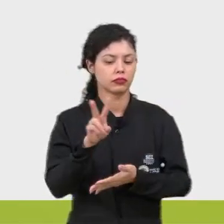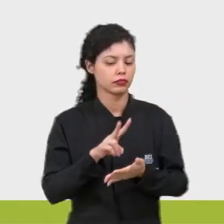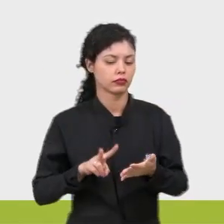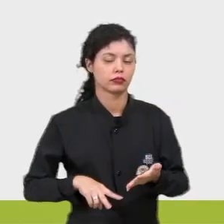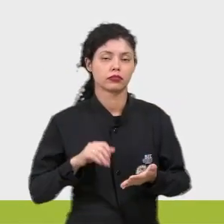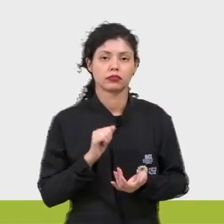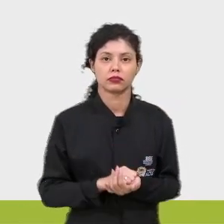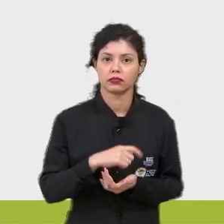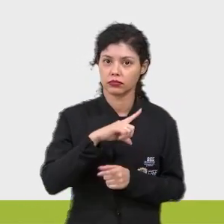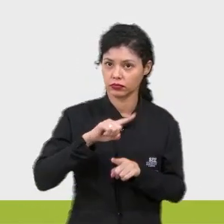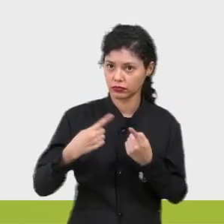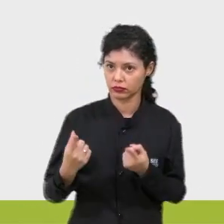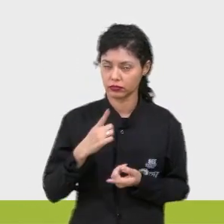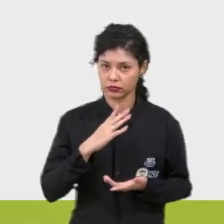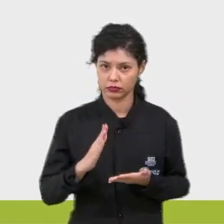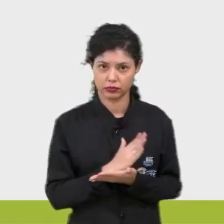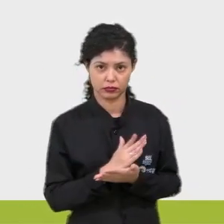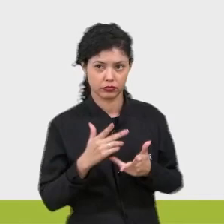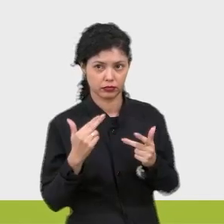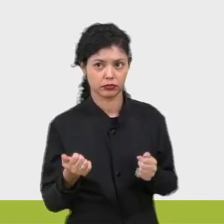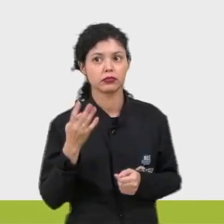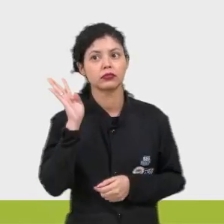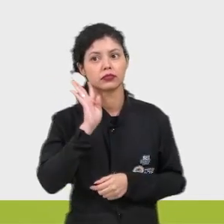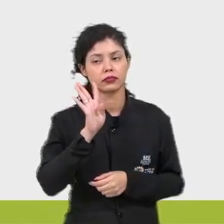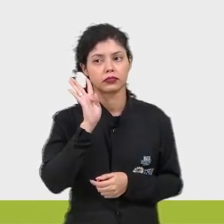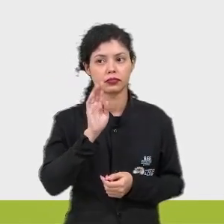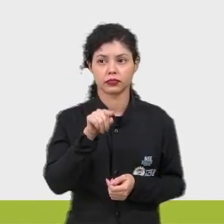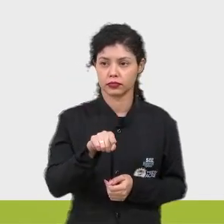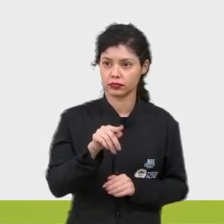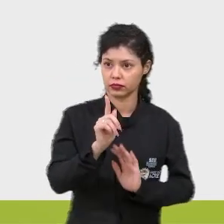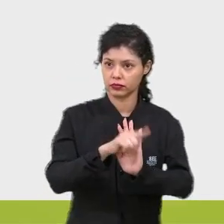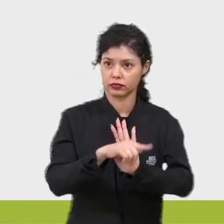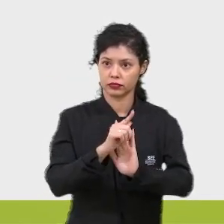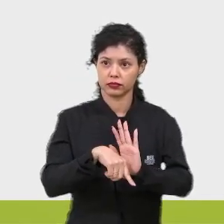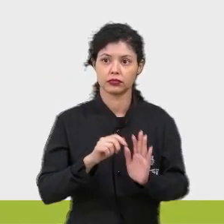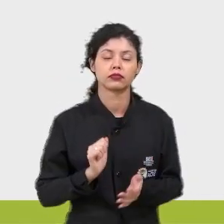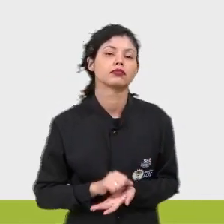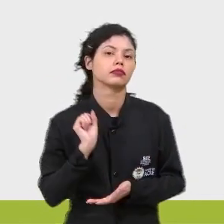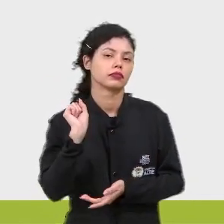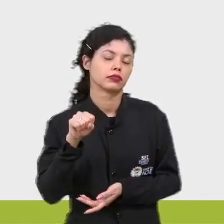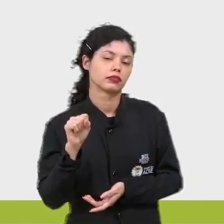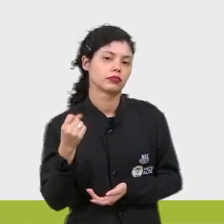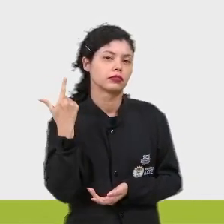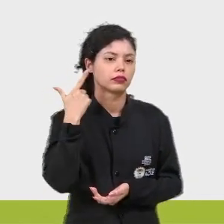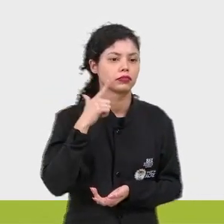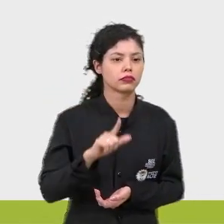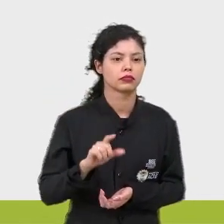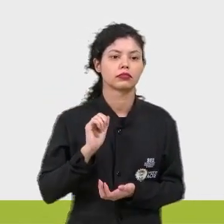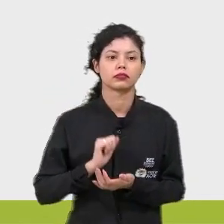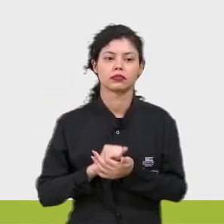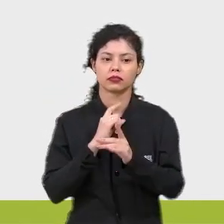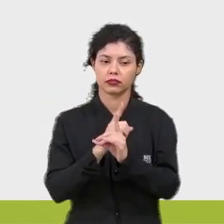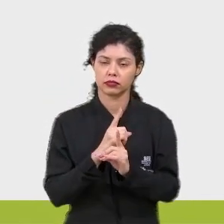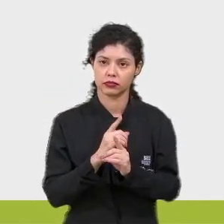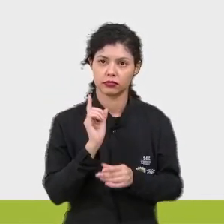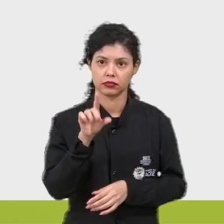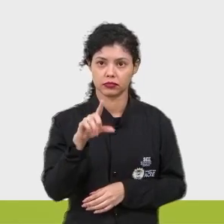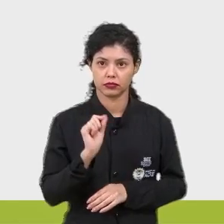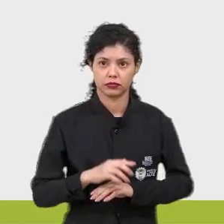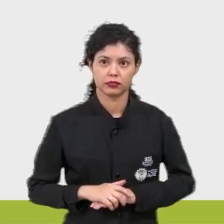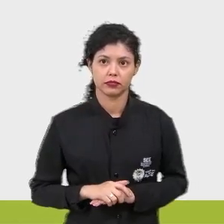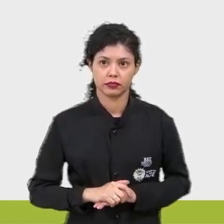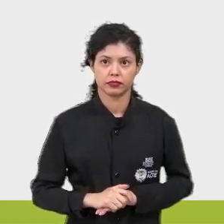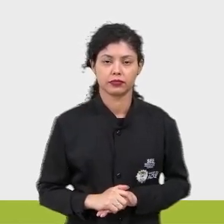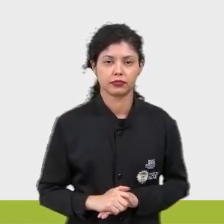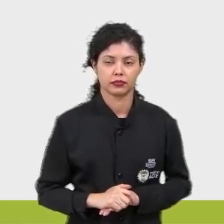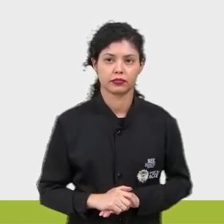ler, mas existem algumas coisinhas que são interessantes nesse gênero e aí sim você consegue encontrar a alternativa correta. Olha só o